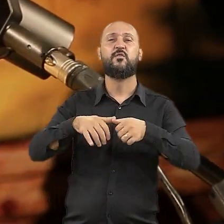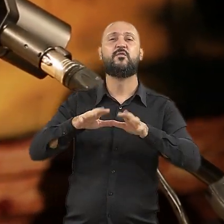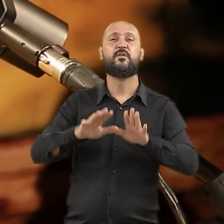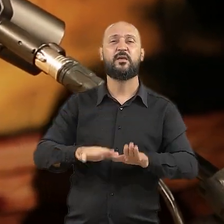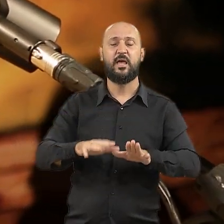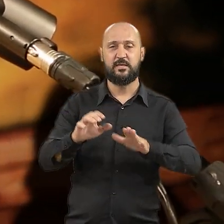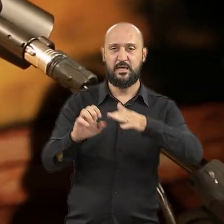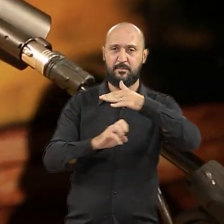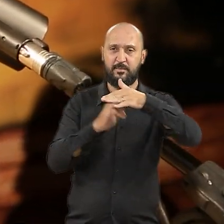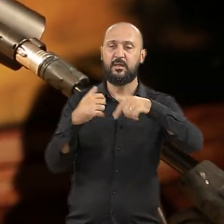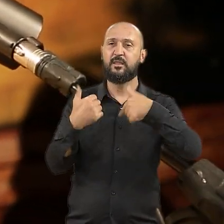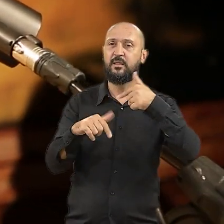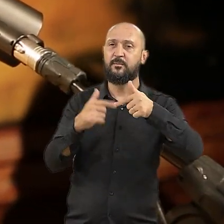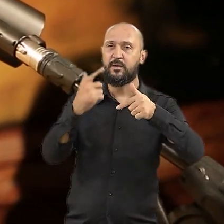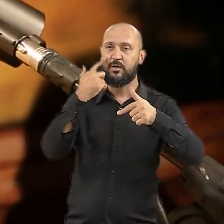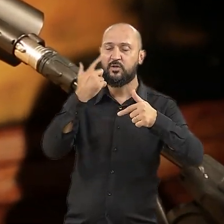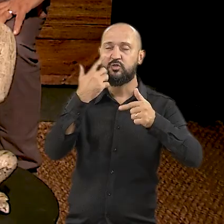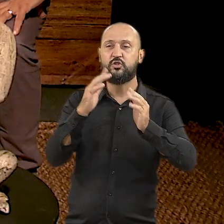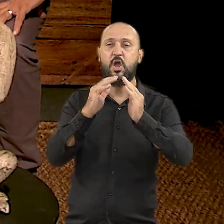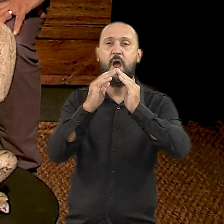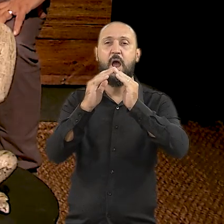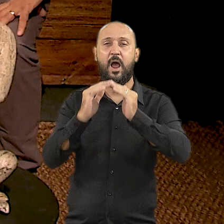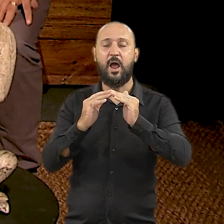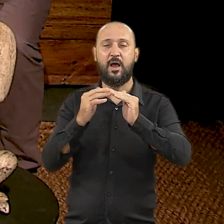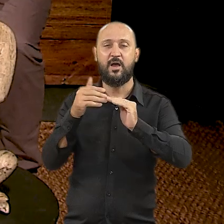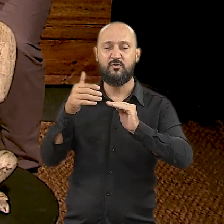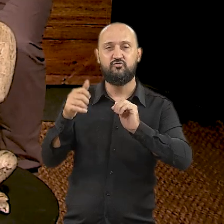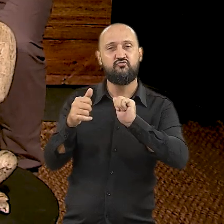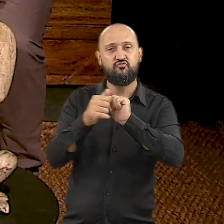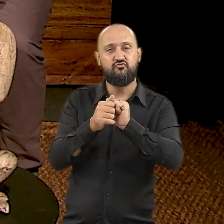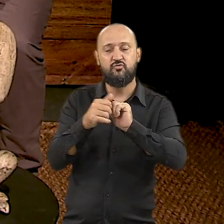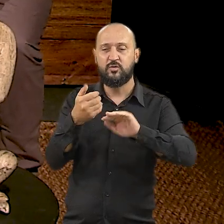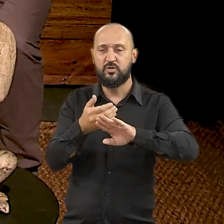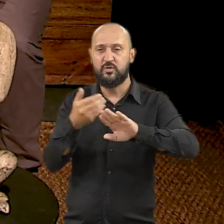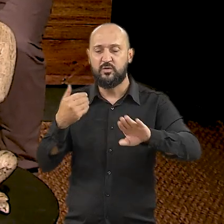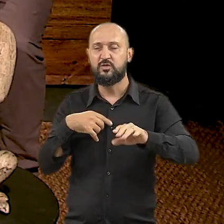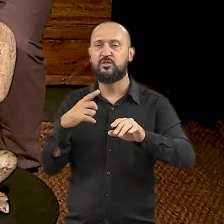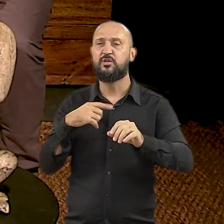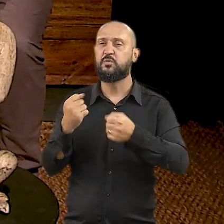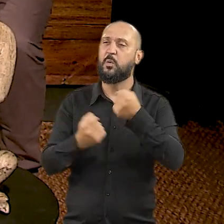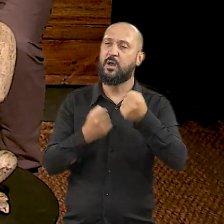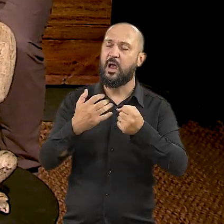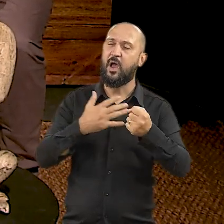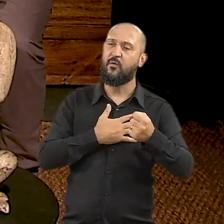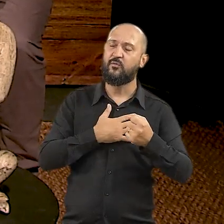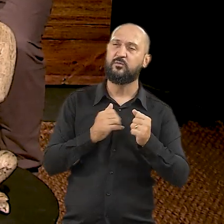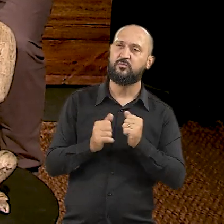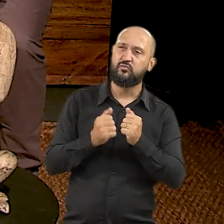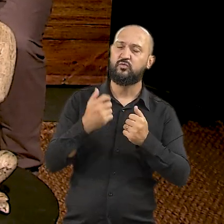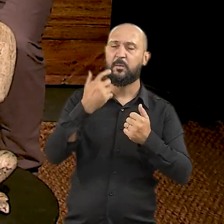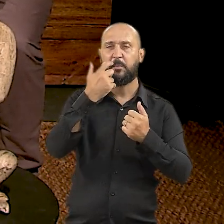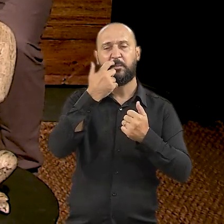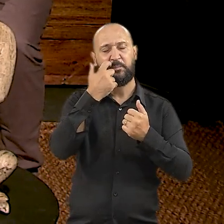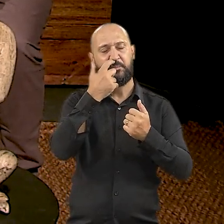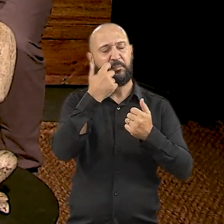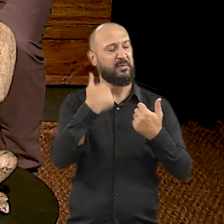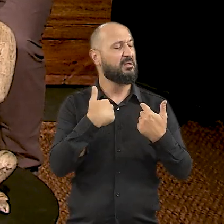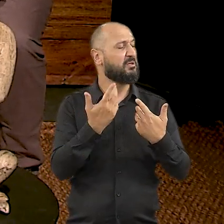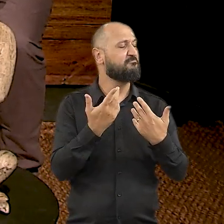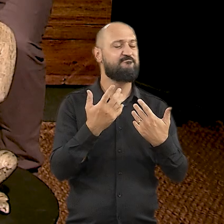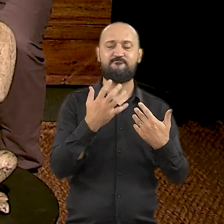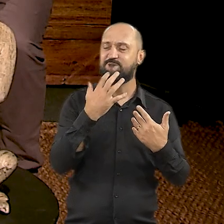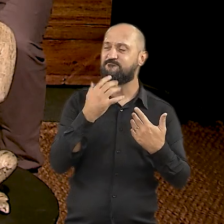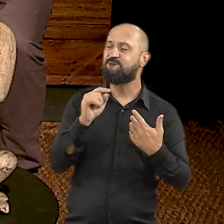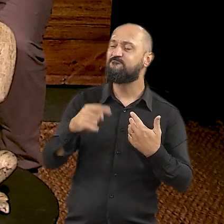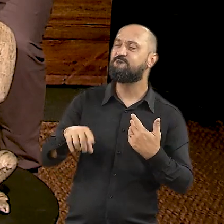ajeitei, a essa empresa que eu trabalhava tinha uma república. Então eu morava independente, já tinha o carro da empresa que ficava comigo. Então, e